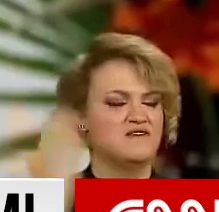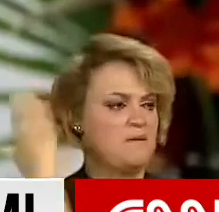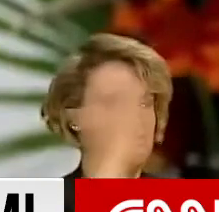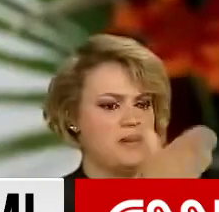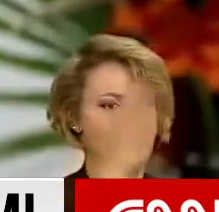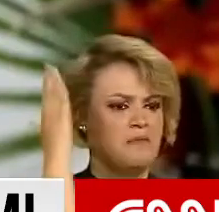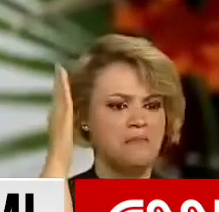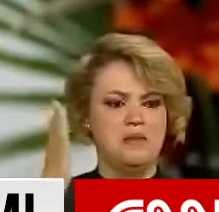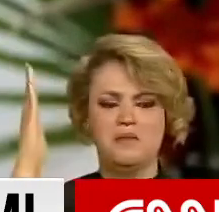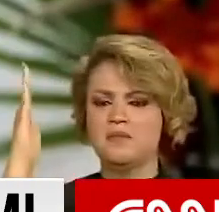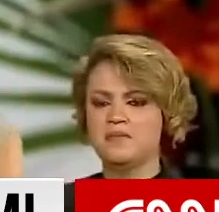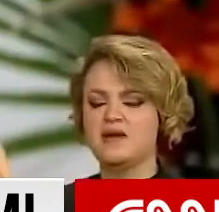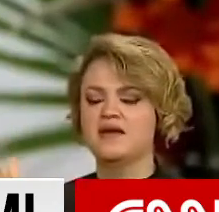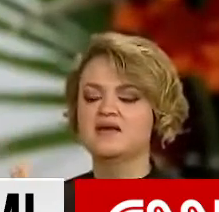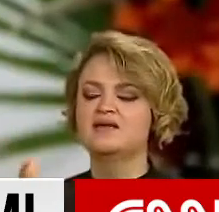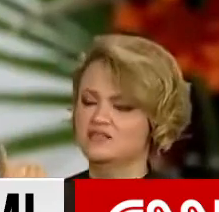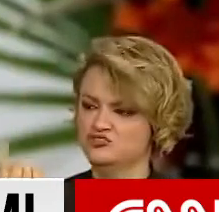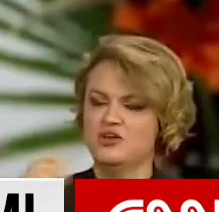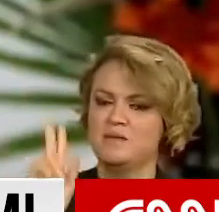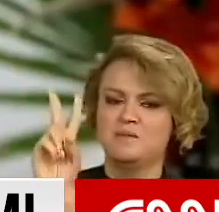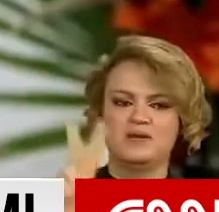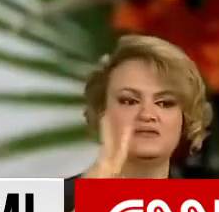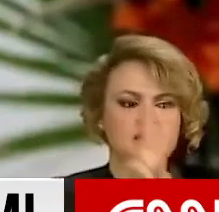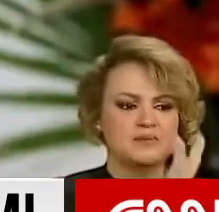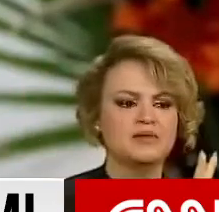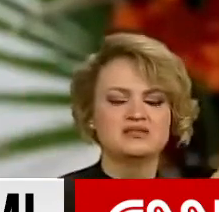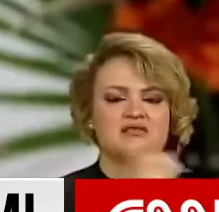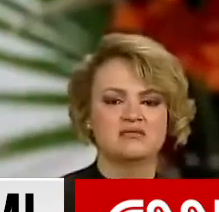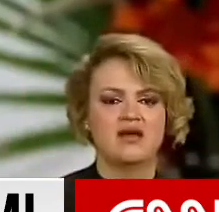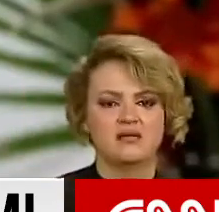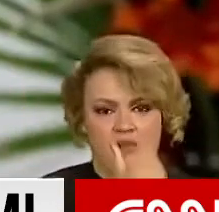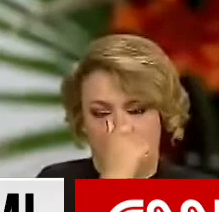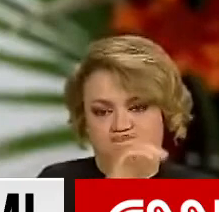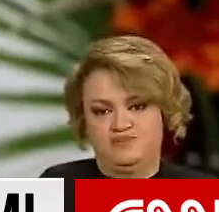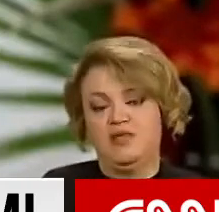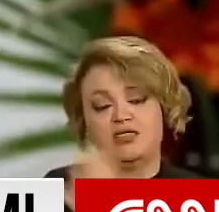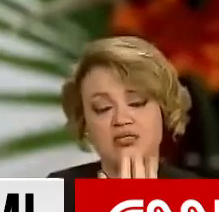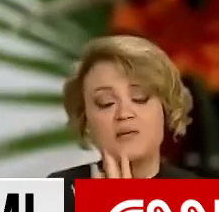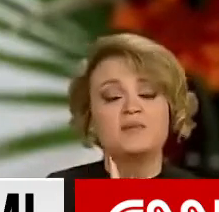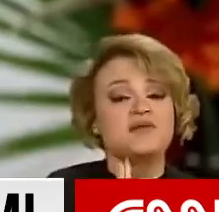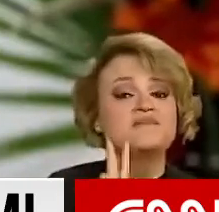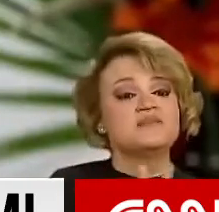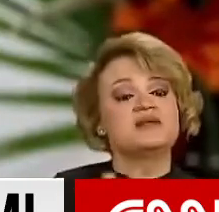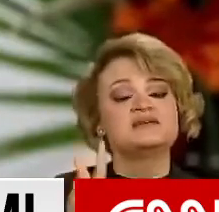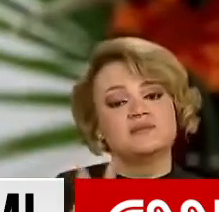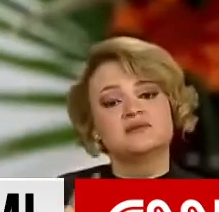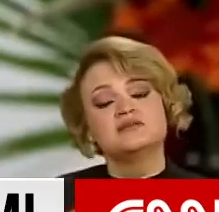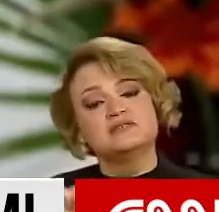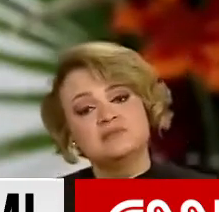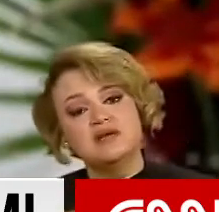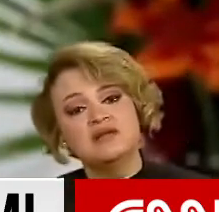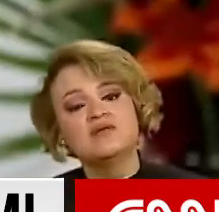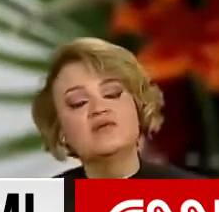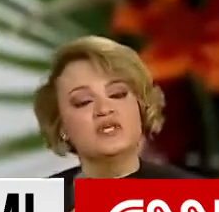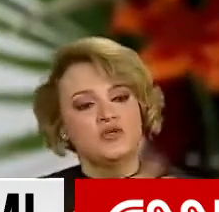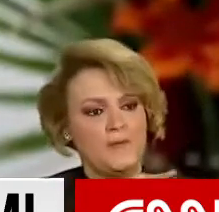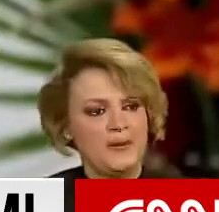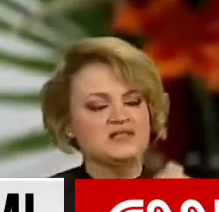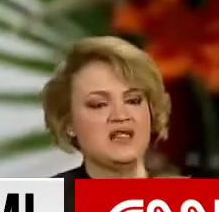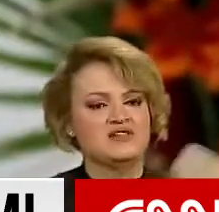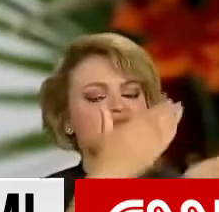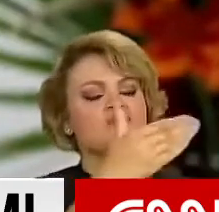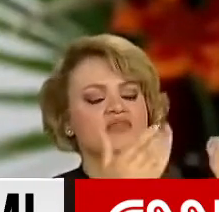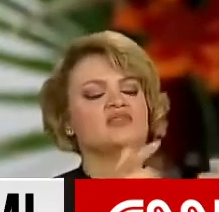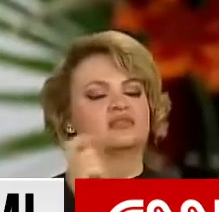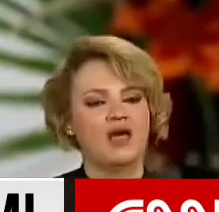dinheiro para os países. Não de sufocar, mas de emprestar na perspectiva de que o país vai criar condições de investir o